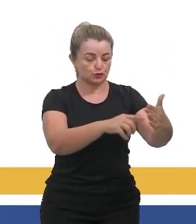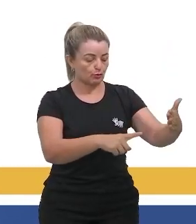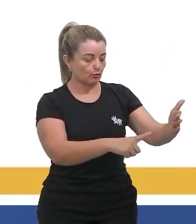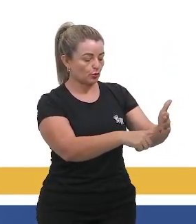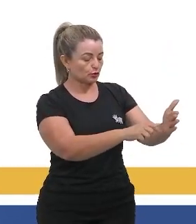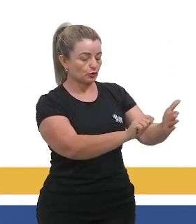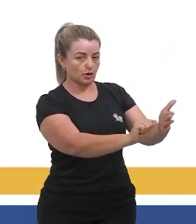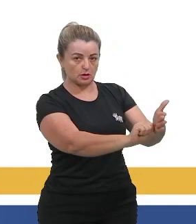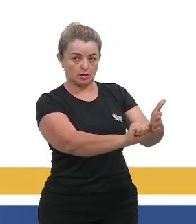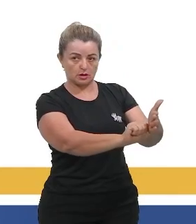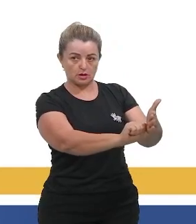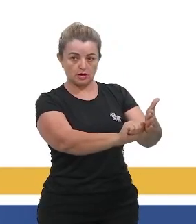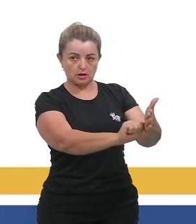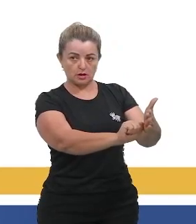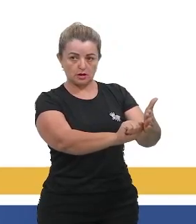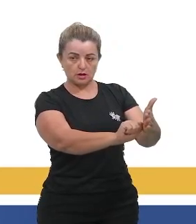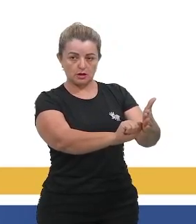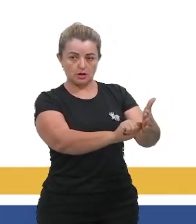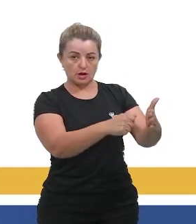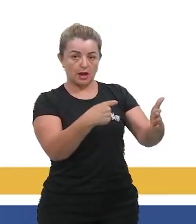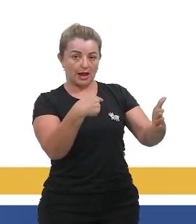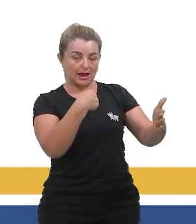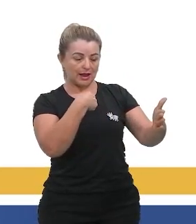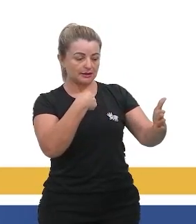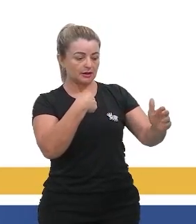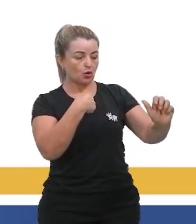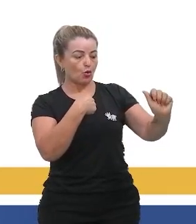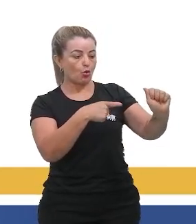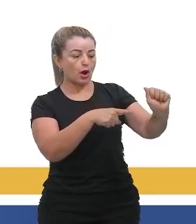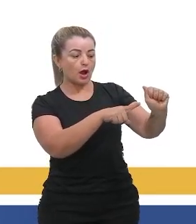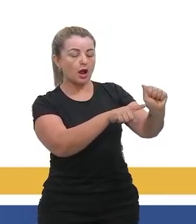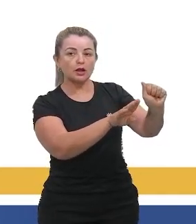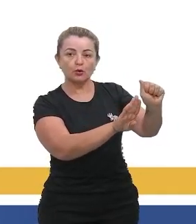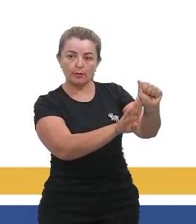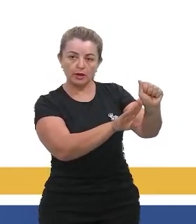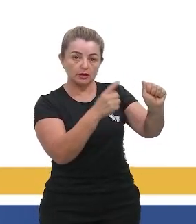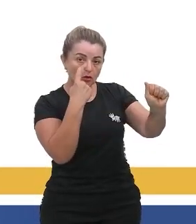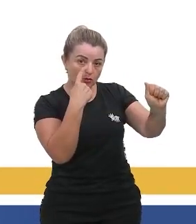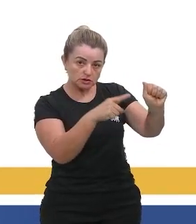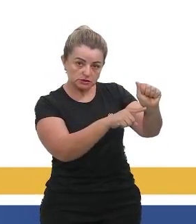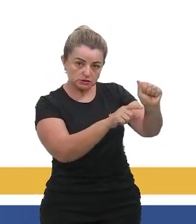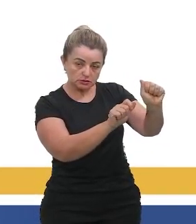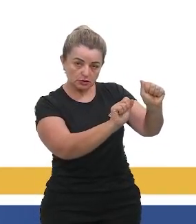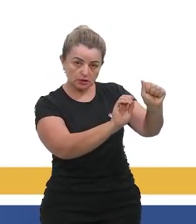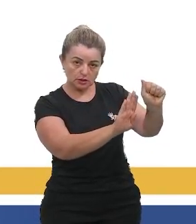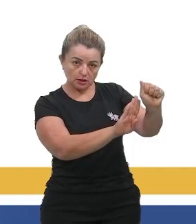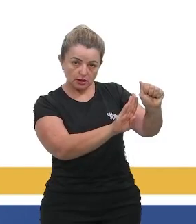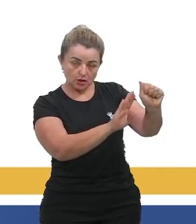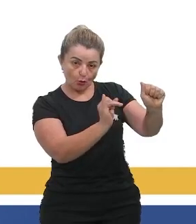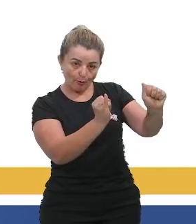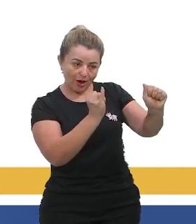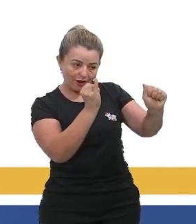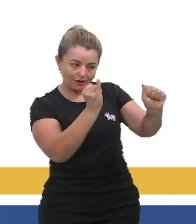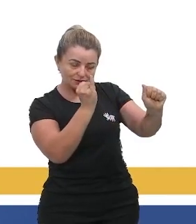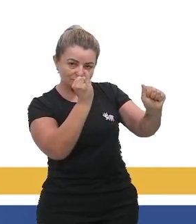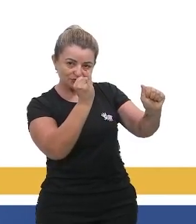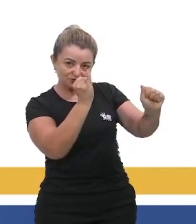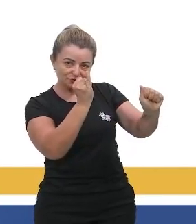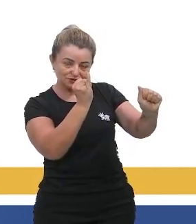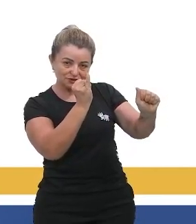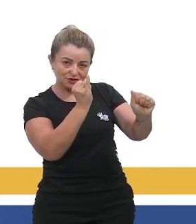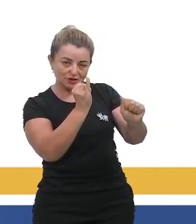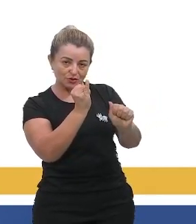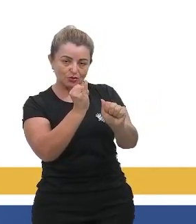e nós temos aqui o A e o B que representam, né, esses valores, e o mais importante é esse carinha aqui, ó, que é o ângulo